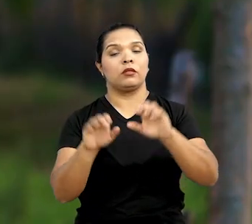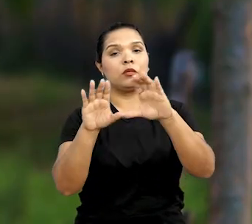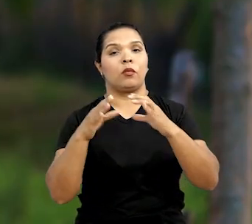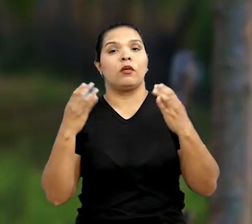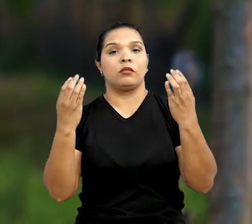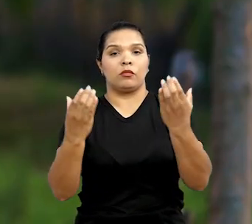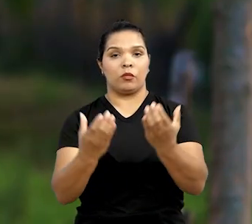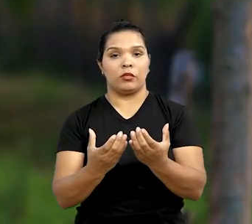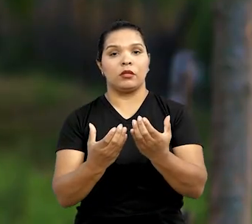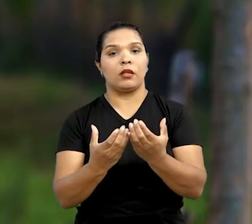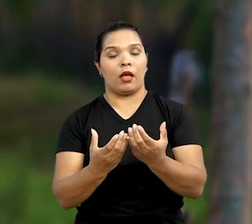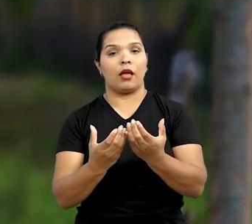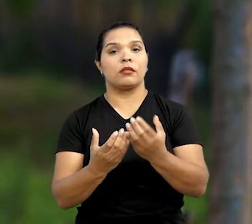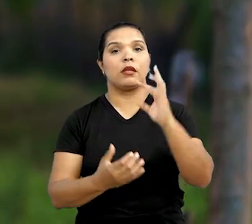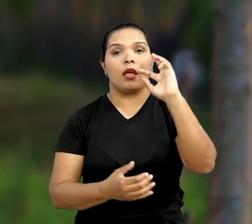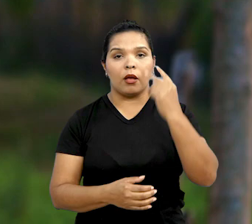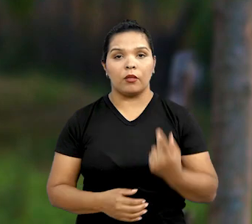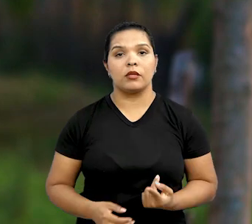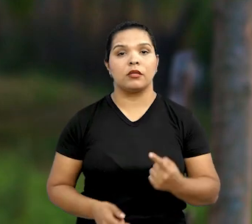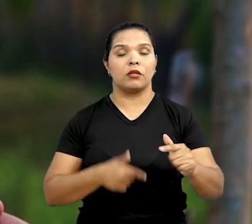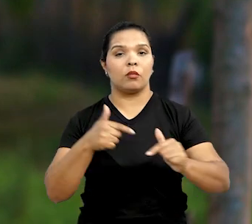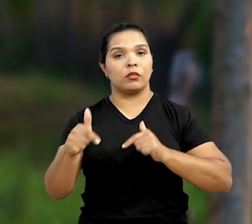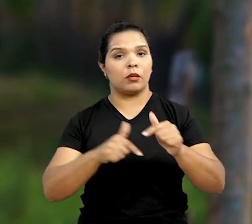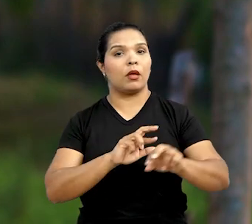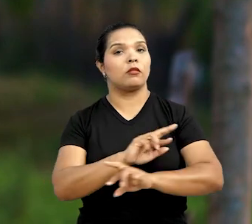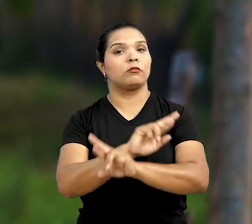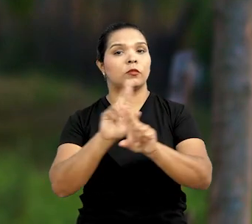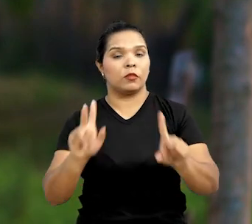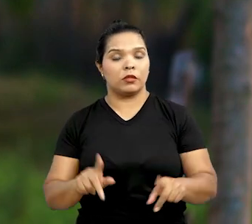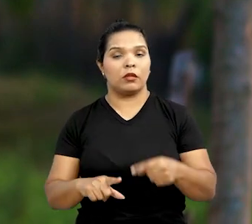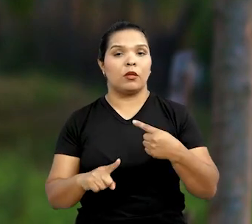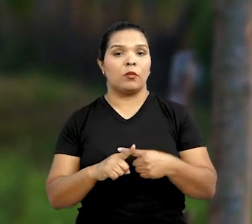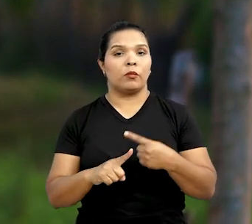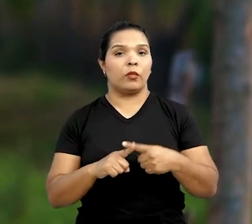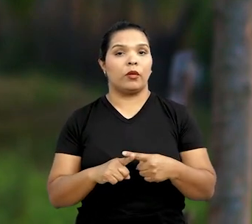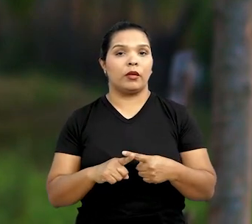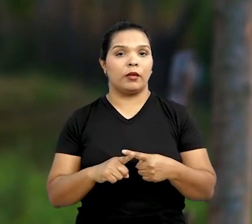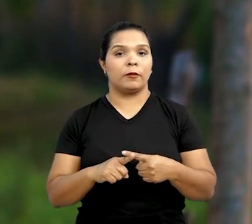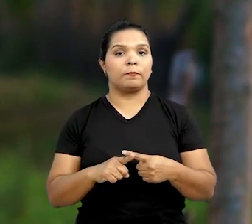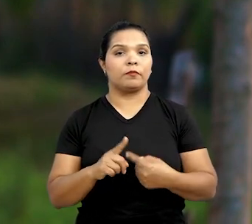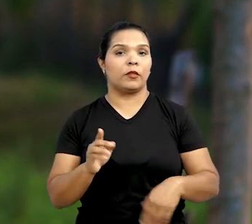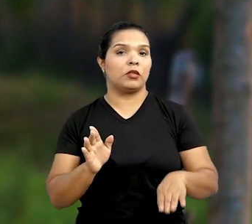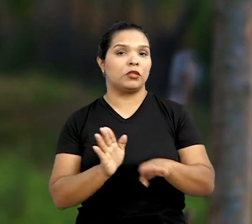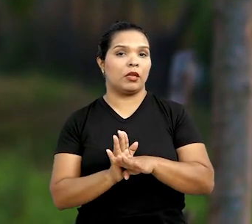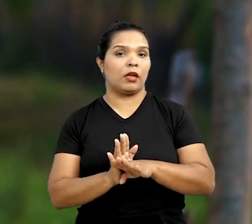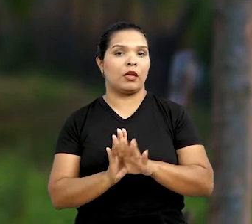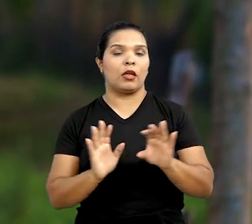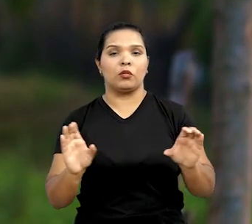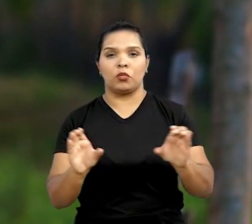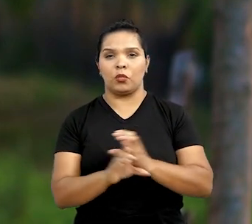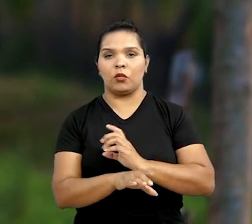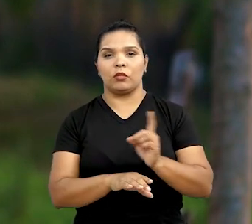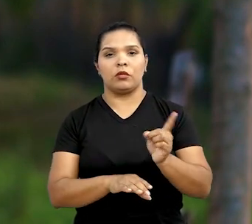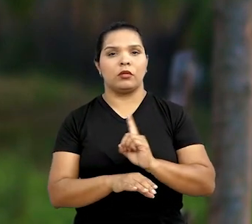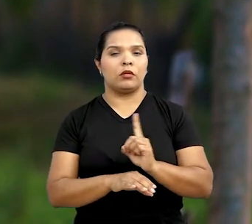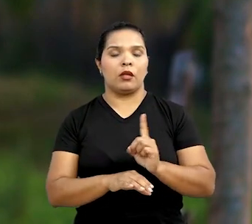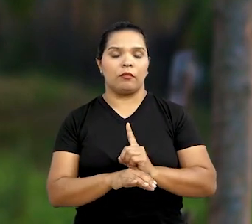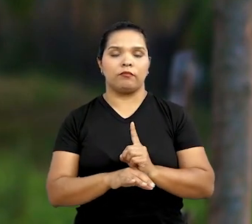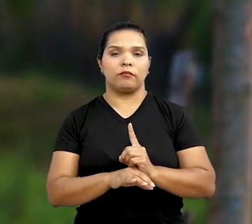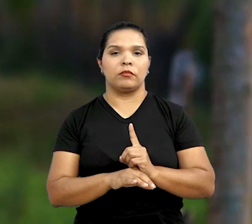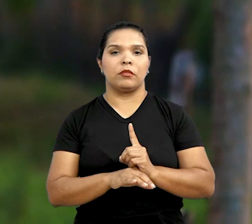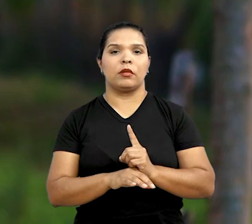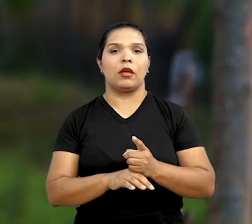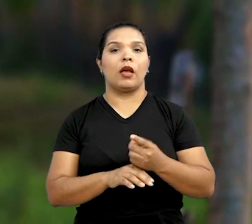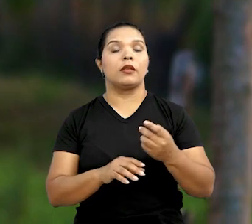as comunidades, ele é reconhecido como um trabalho diferencial, porque nós não estamos para chegar com pacotes prontos, fazendo as coisas para